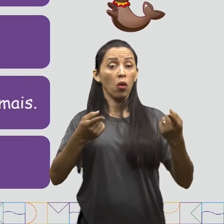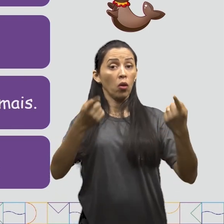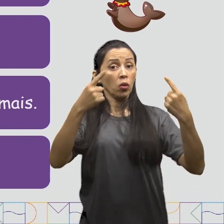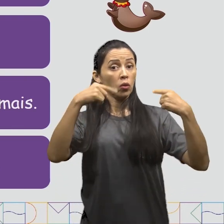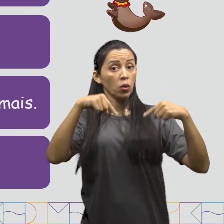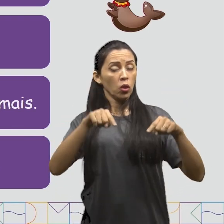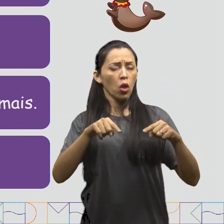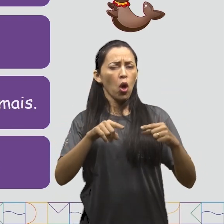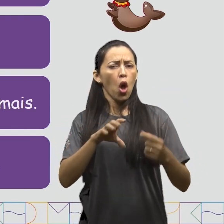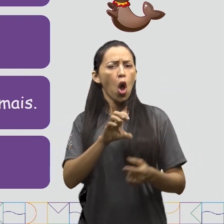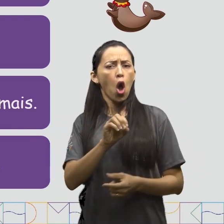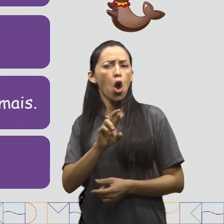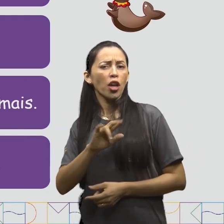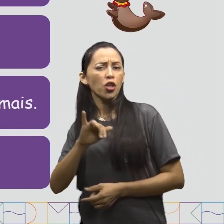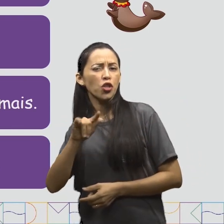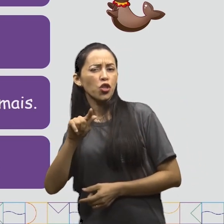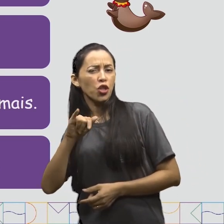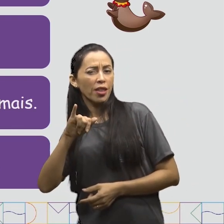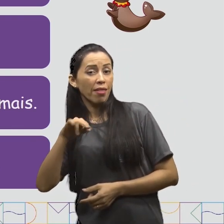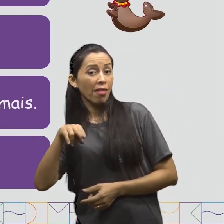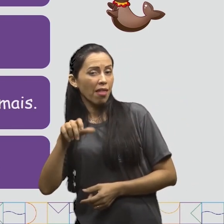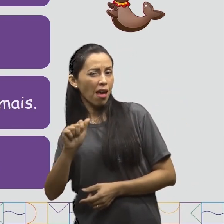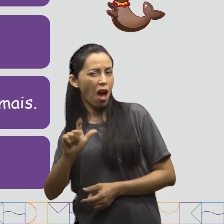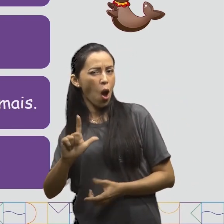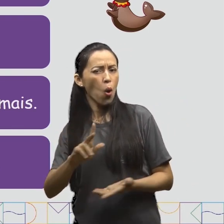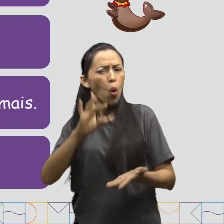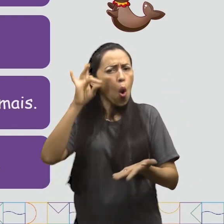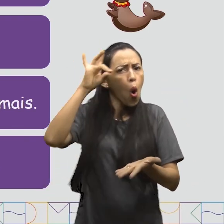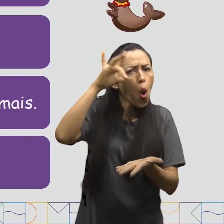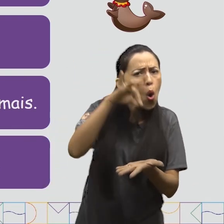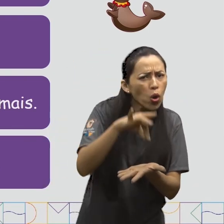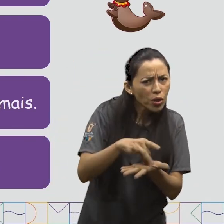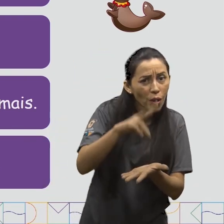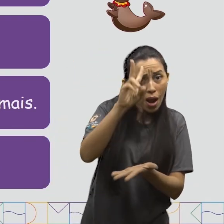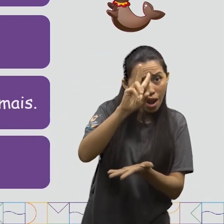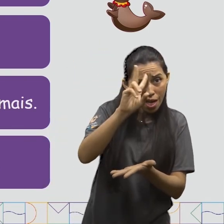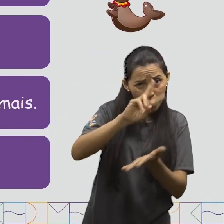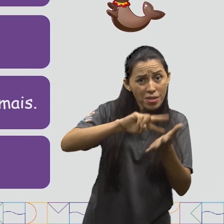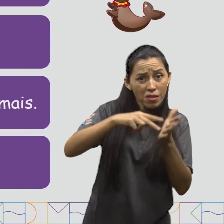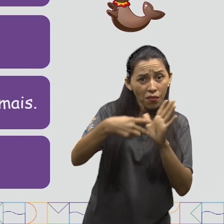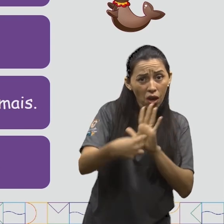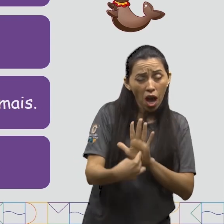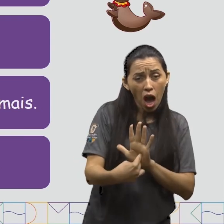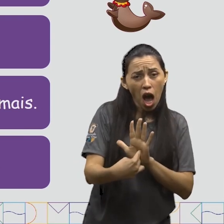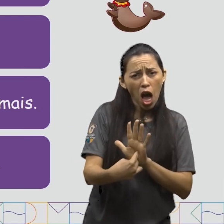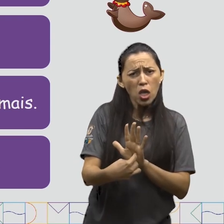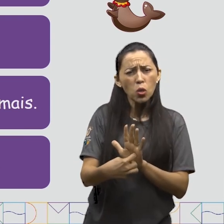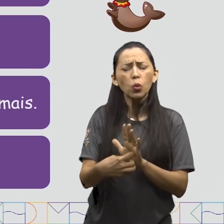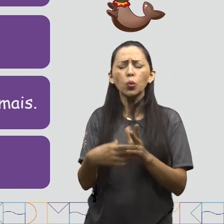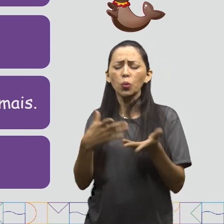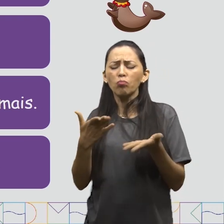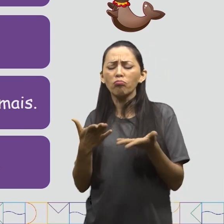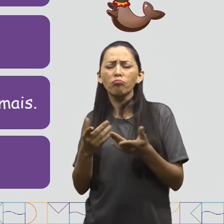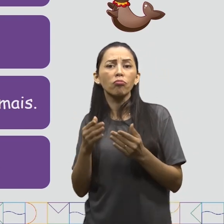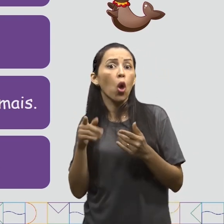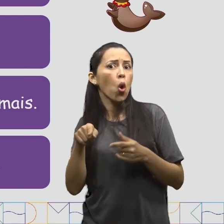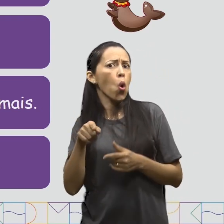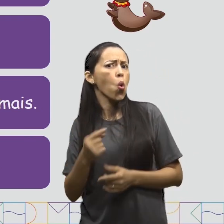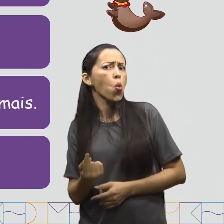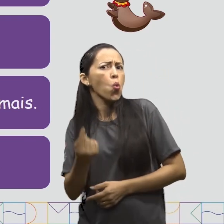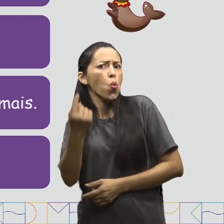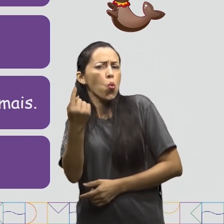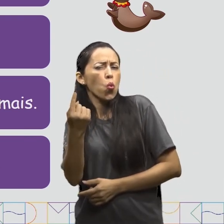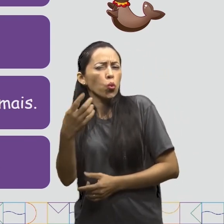animais. E original, você lembra o que significa? Isso mesmo, significa algo